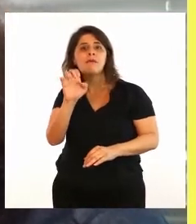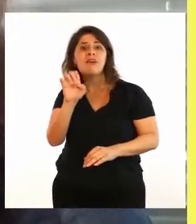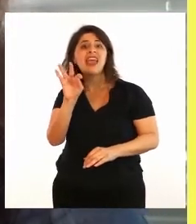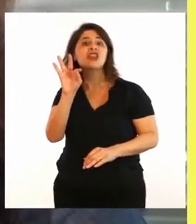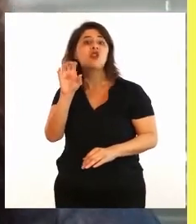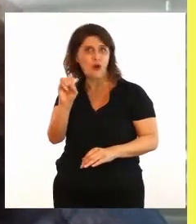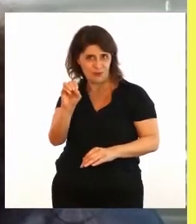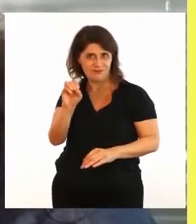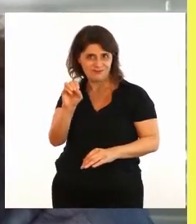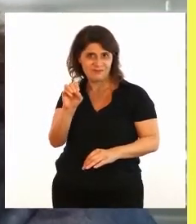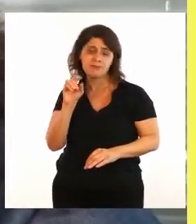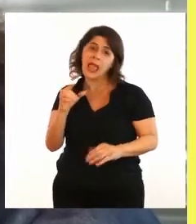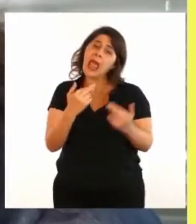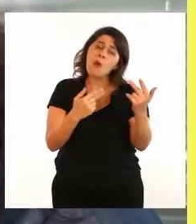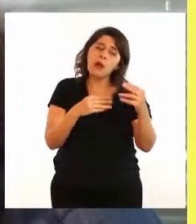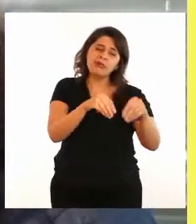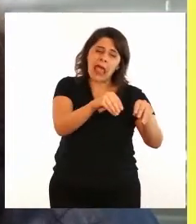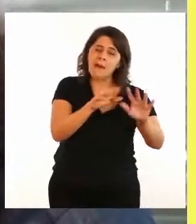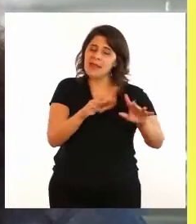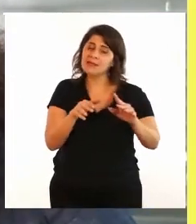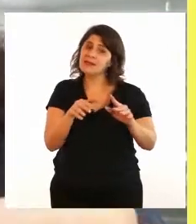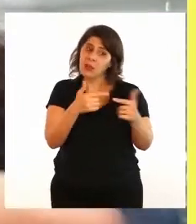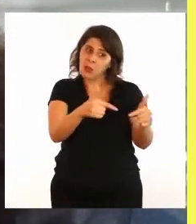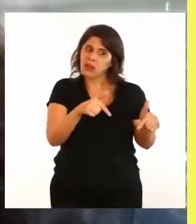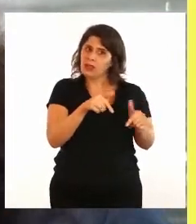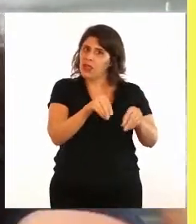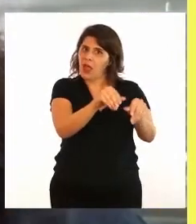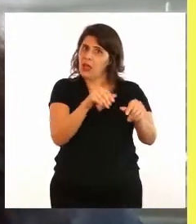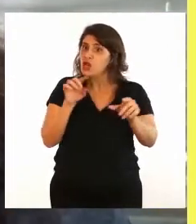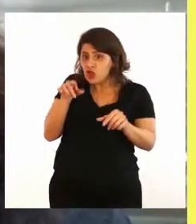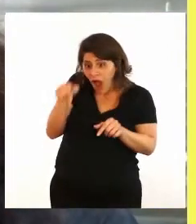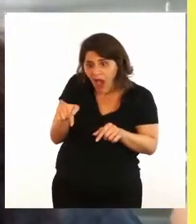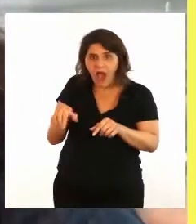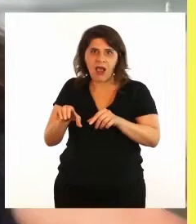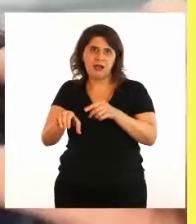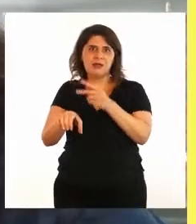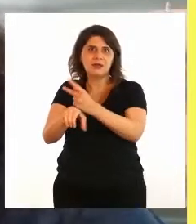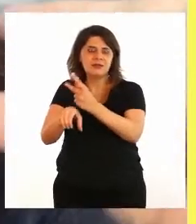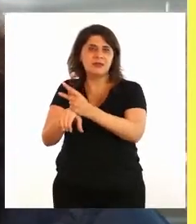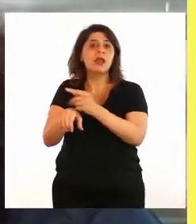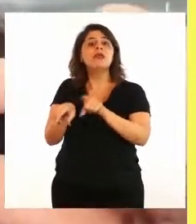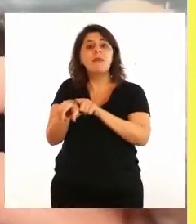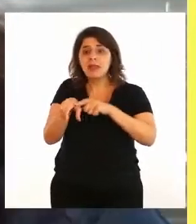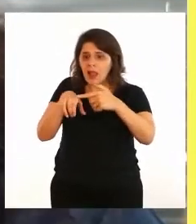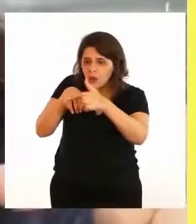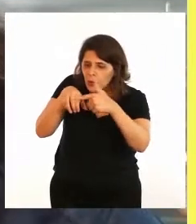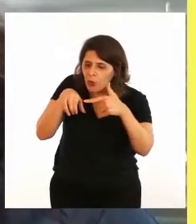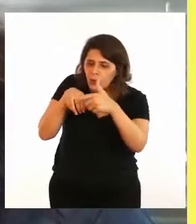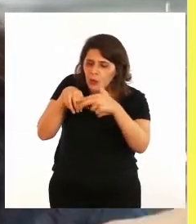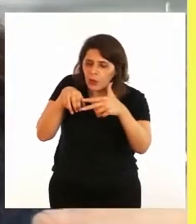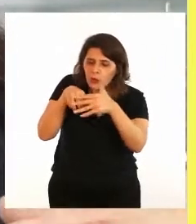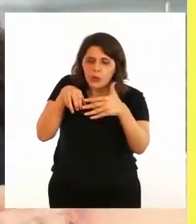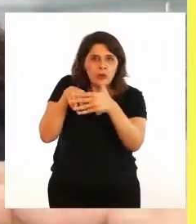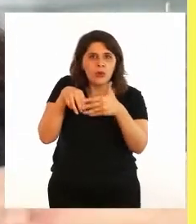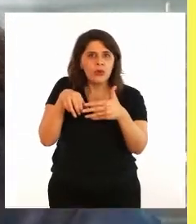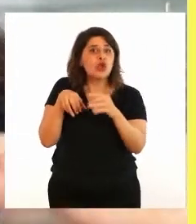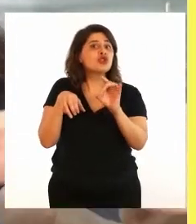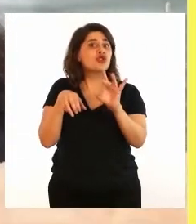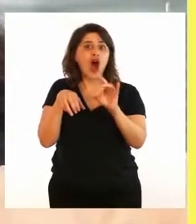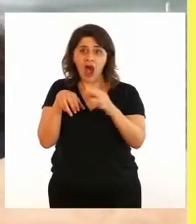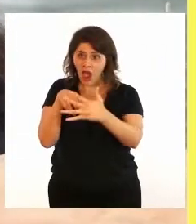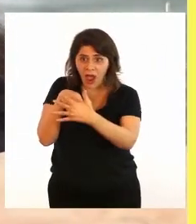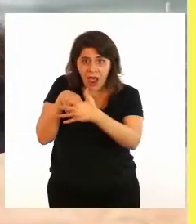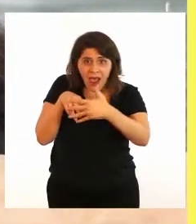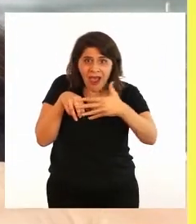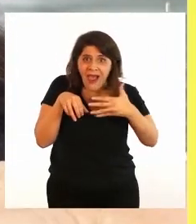tem na Terra, mas ele não tem na Terra, que é a troilita, é todo na horizontal. E o fato de ser na horizontal